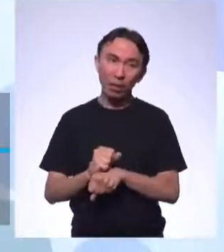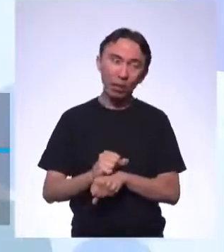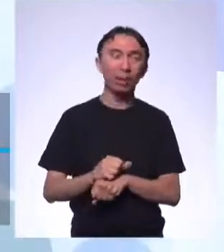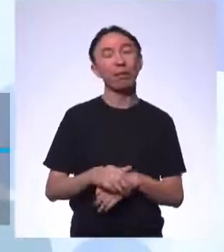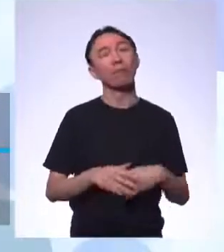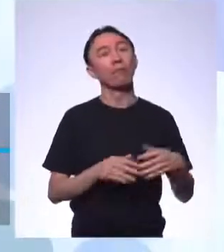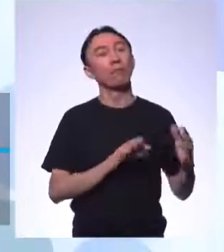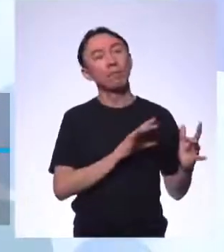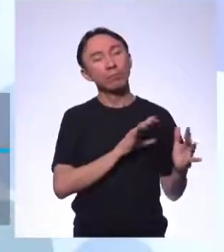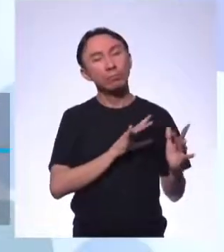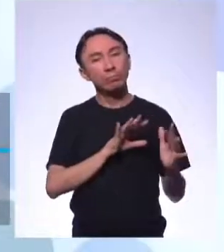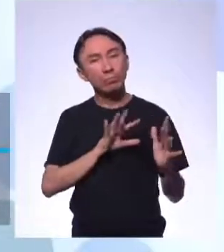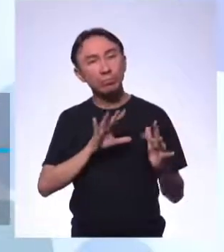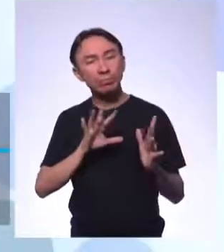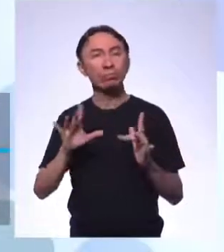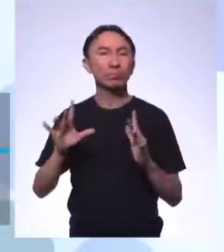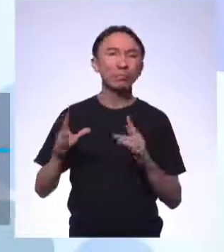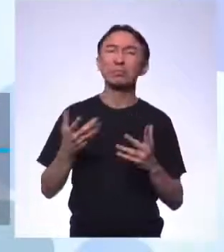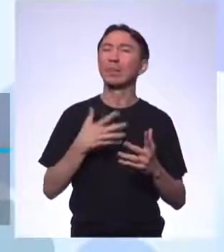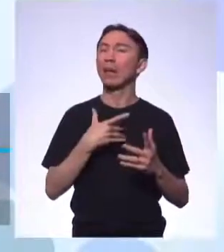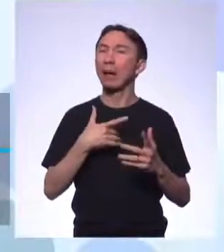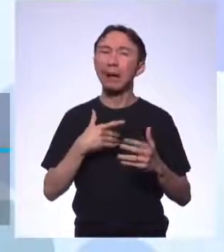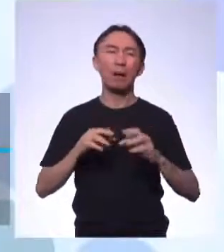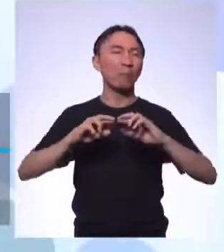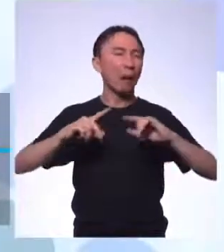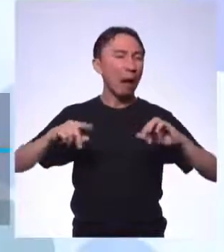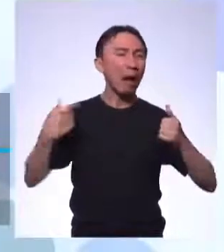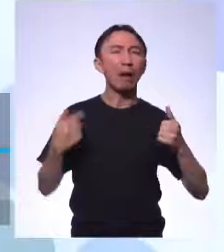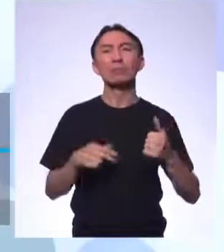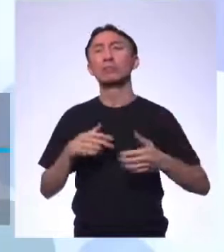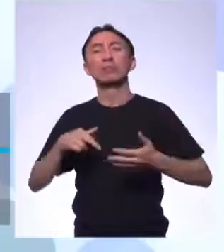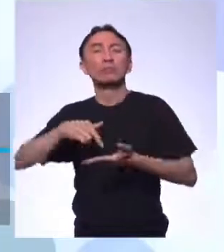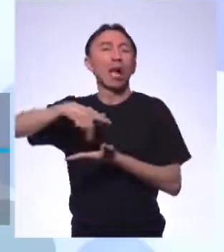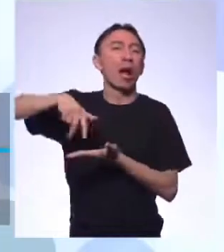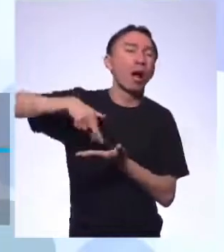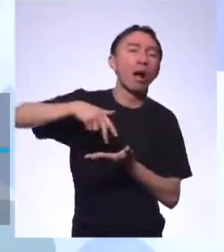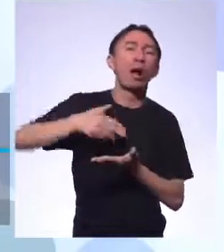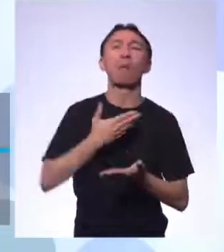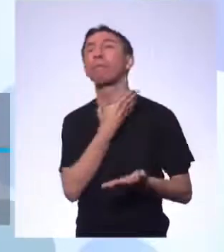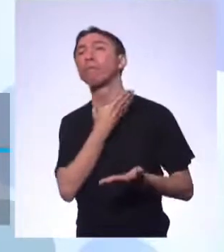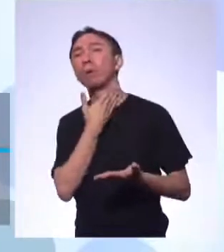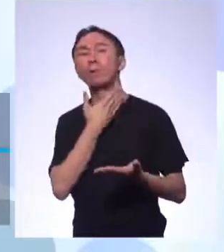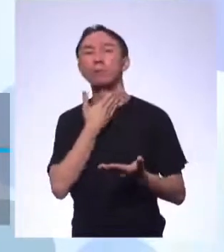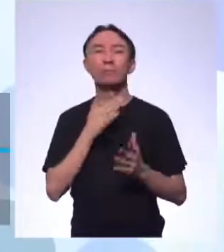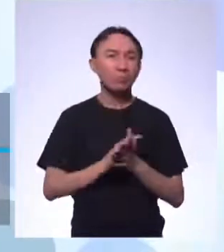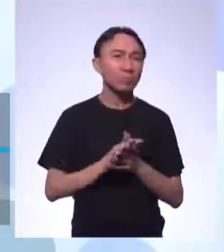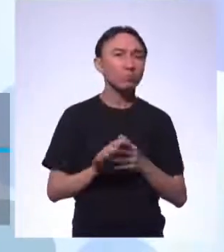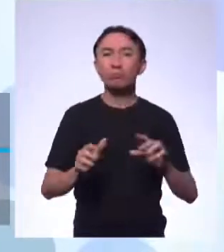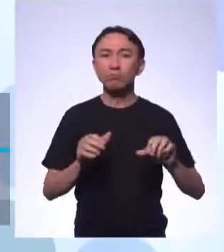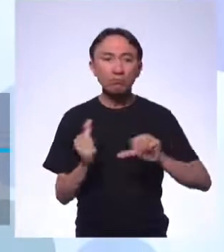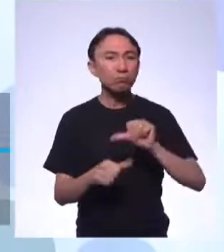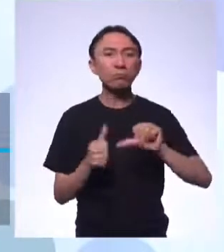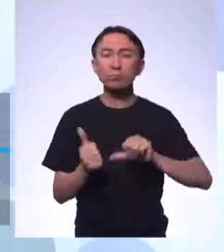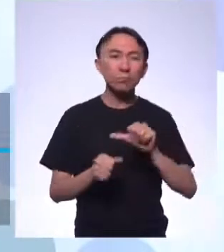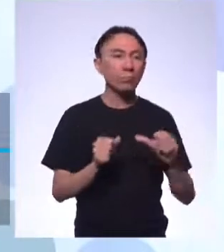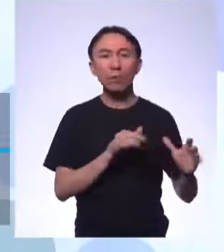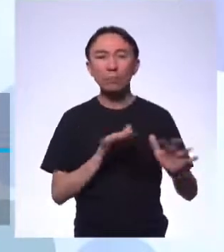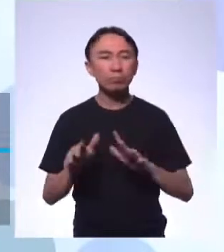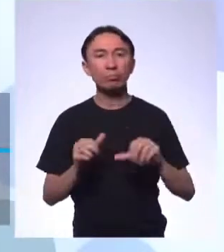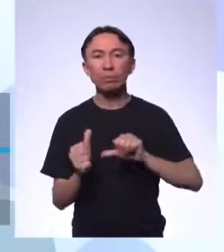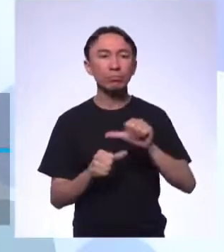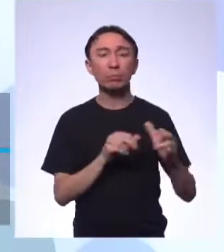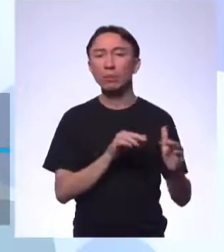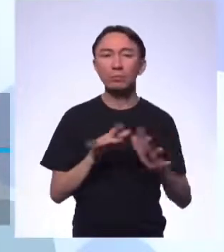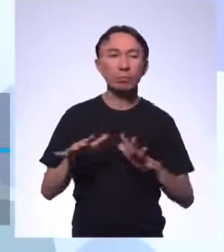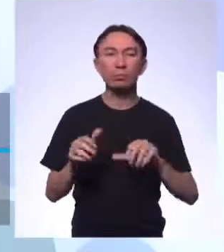né, todo o corpo de atores fazendo evoluções com dança, canto, né? É uma coisa muito dinâmica e que chama muito a nossa atenção,